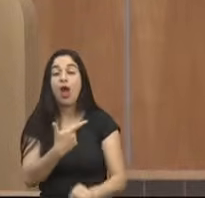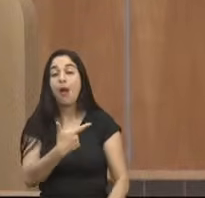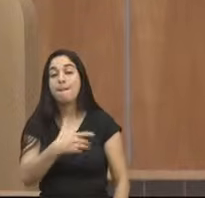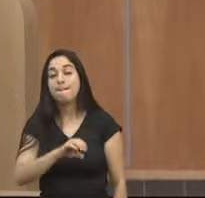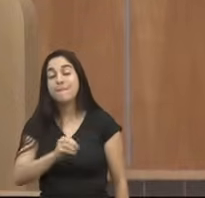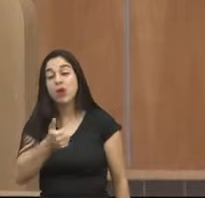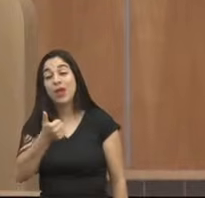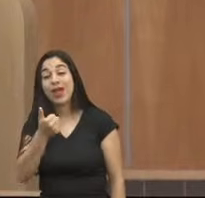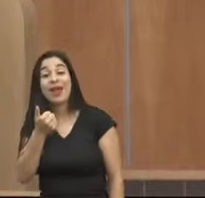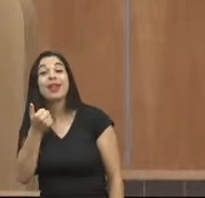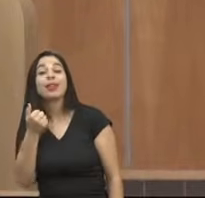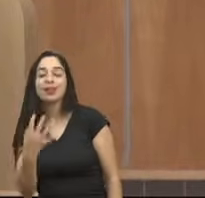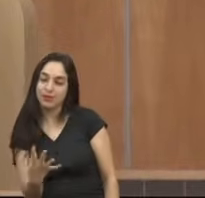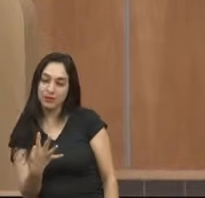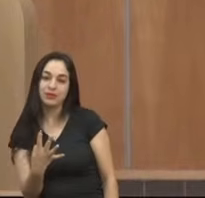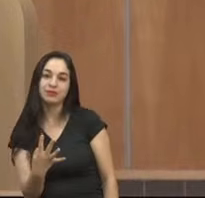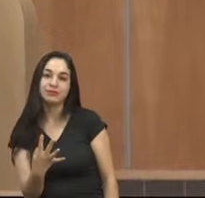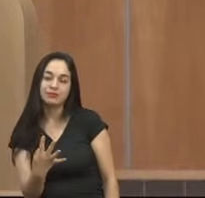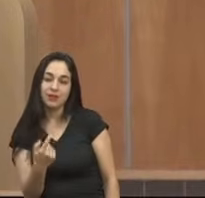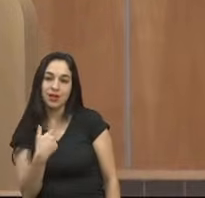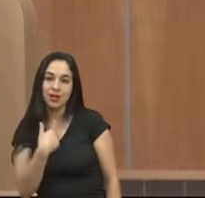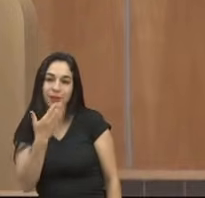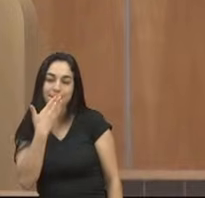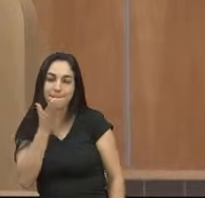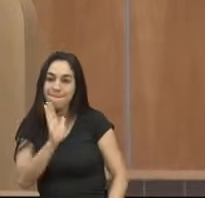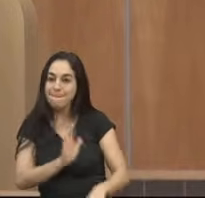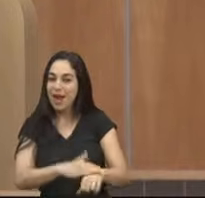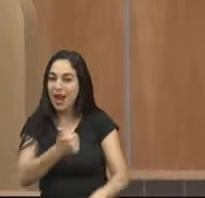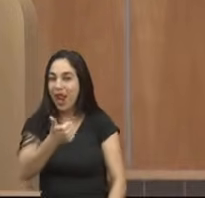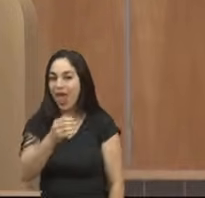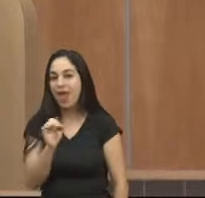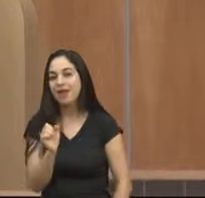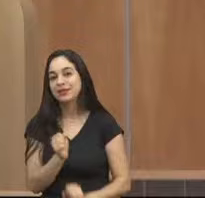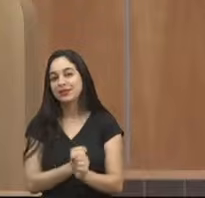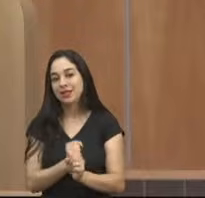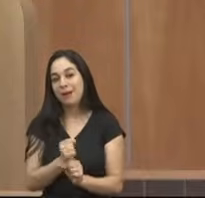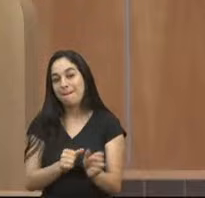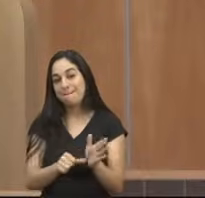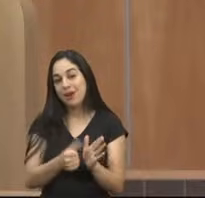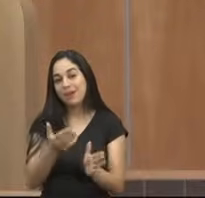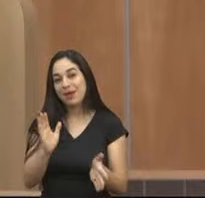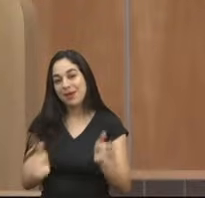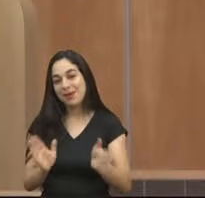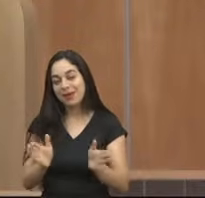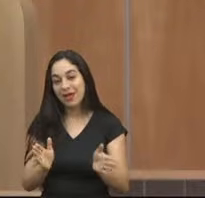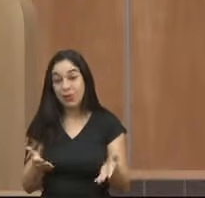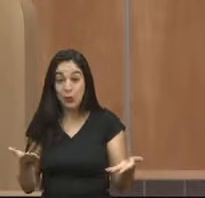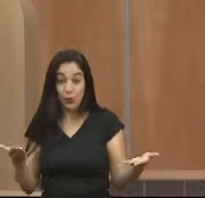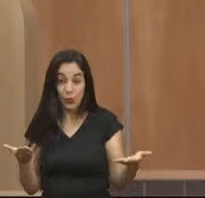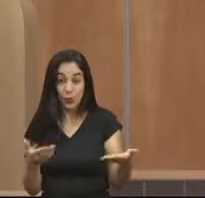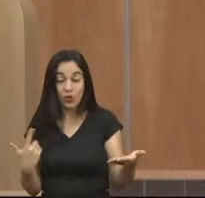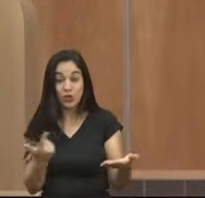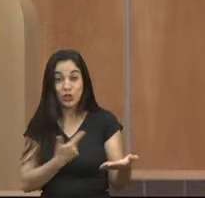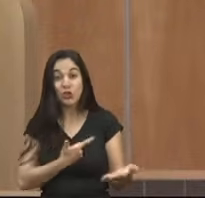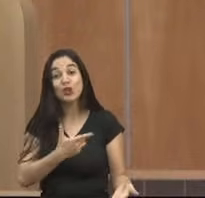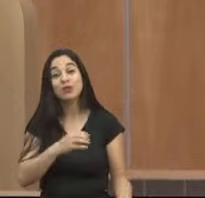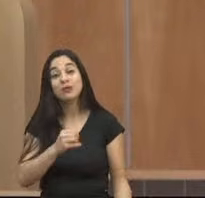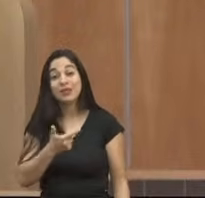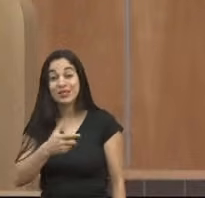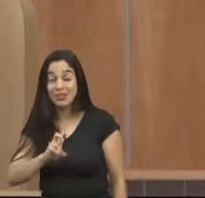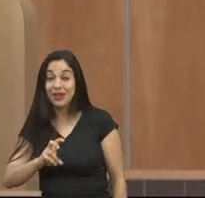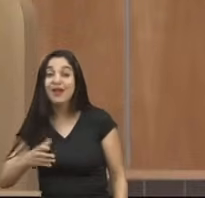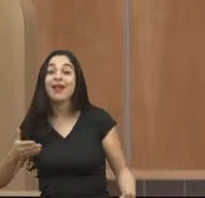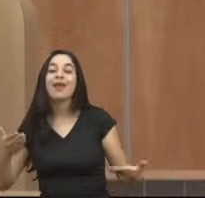Em 2014, tem mais de uma década, foi no meu primeiro mandato. Nós estamos em 2025 e agora o